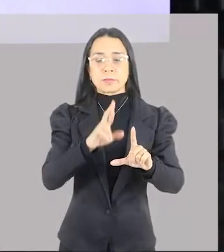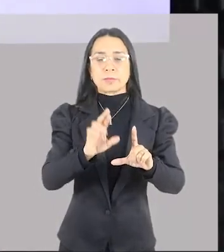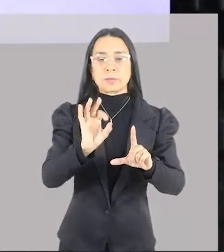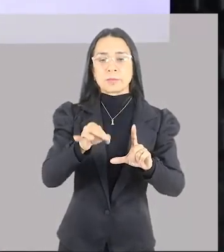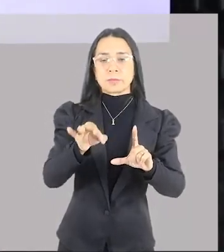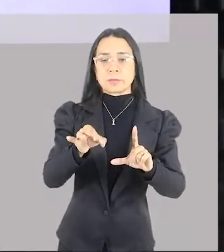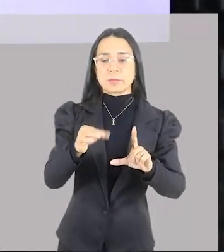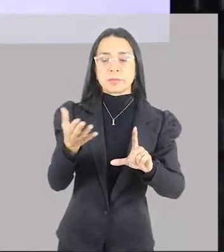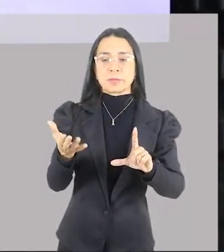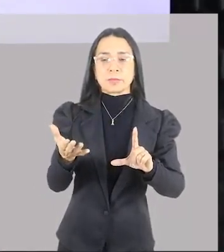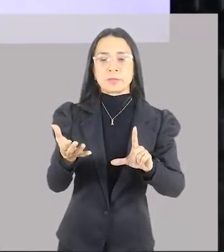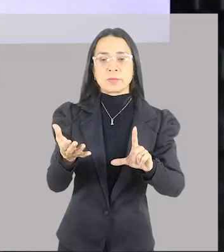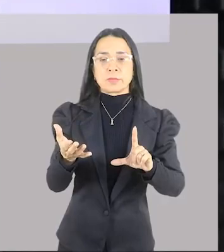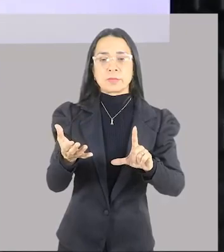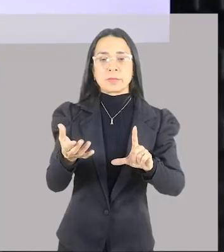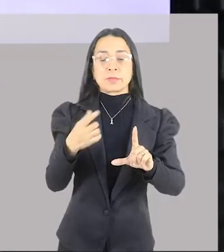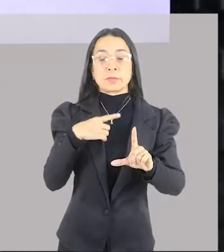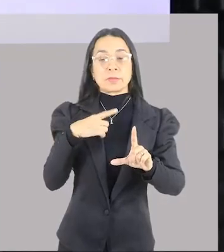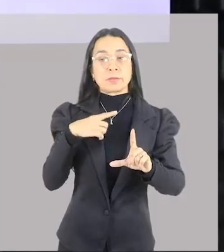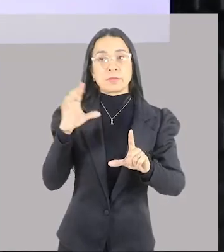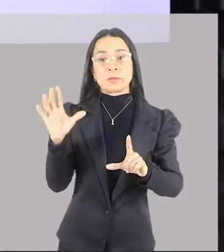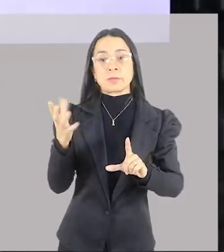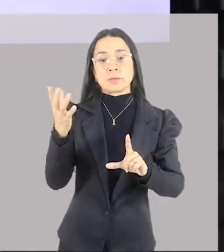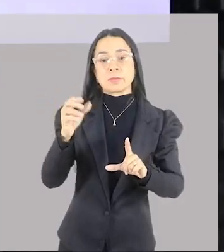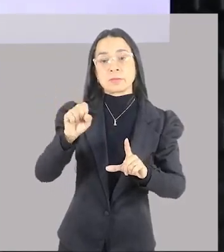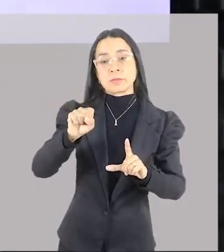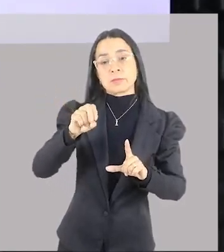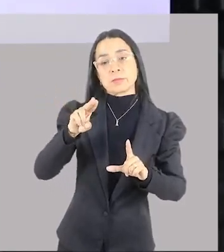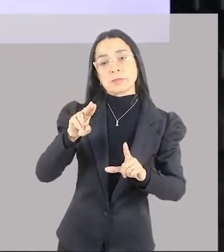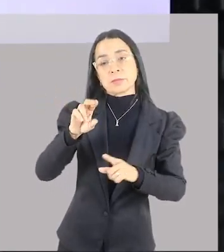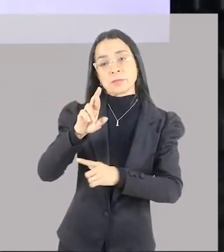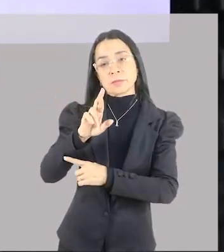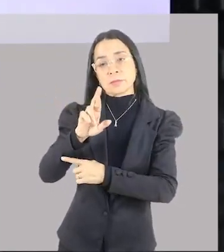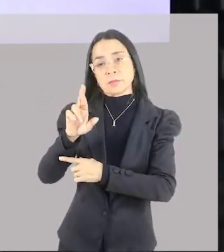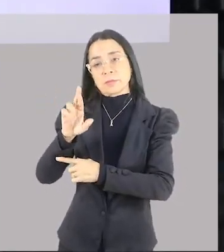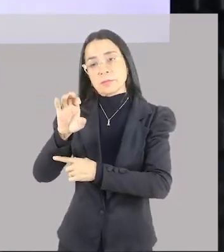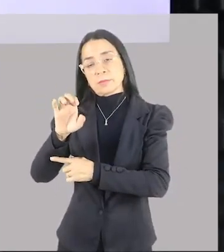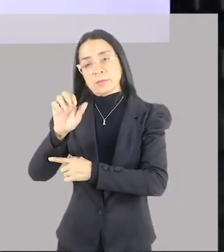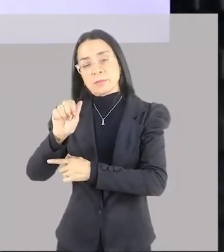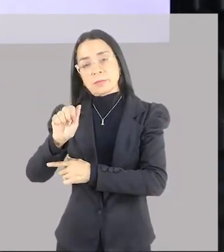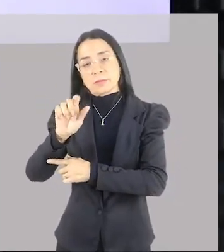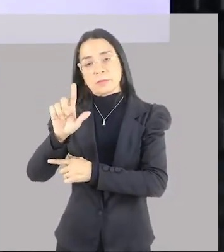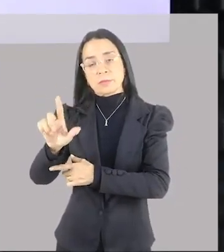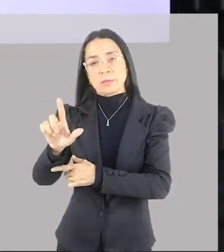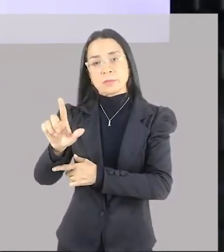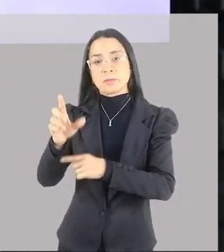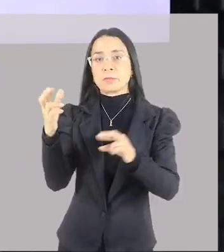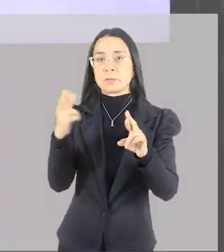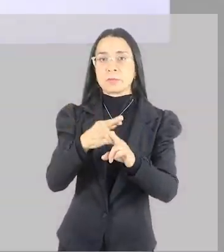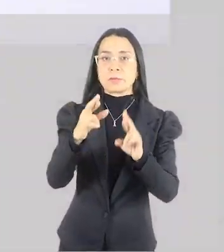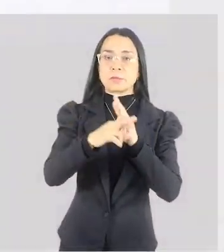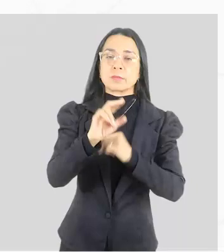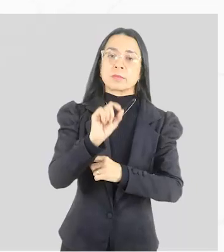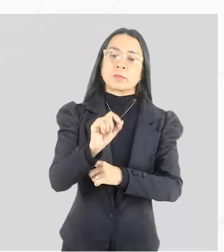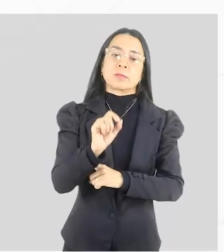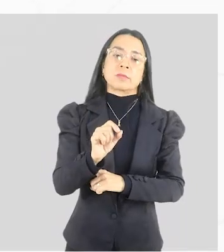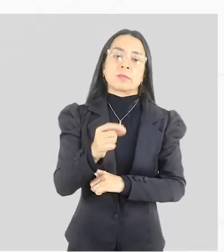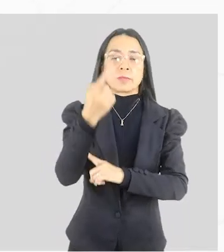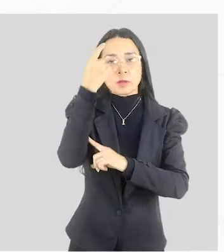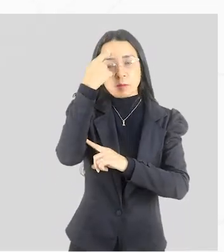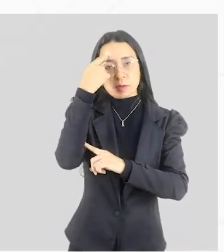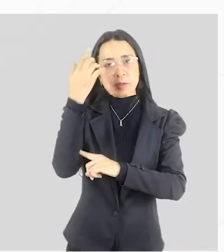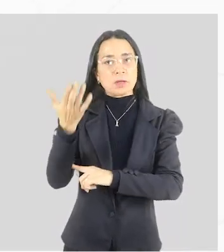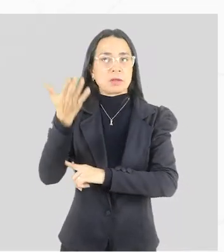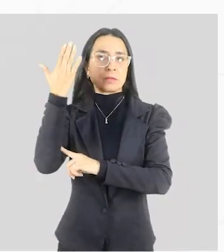correta, certo? Nós temos uma situação surreal. Uma situação surreal, ela está relacionada não à ideia